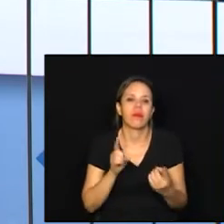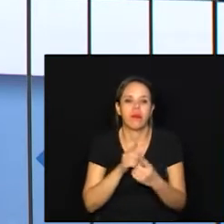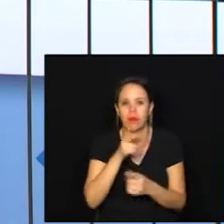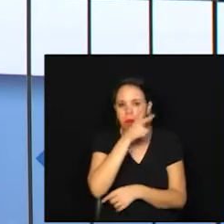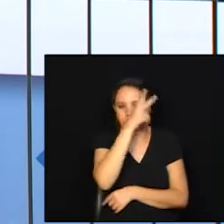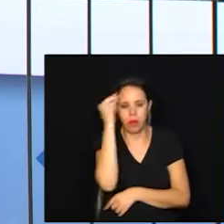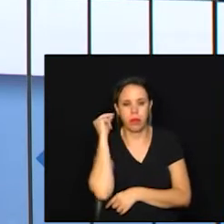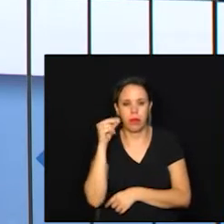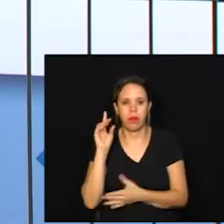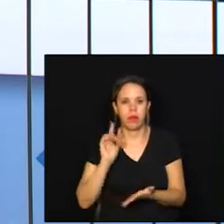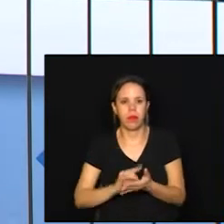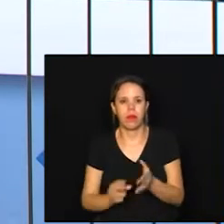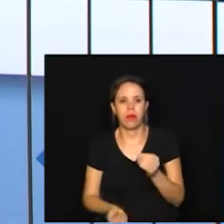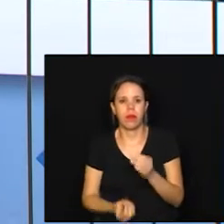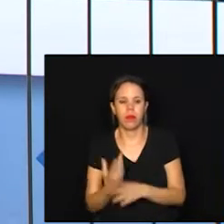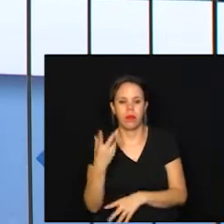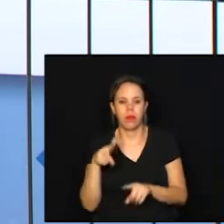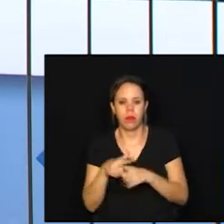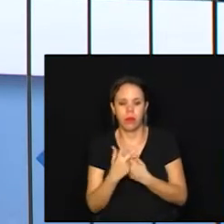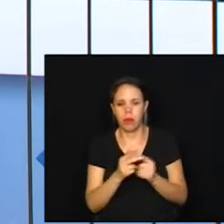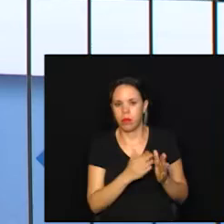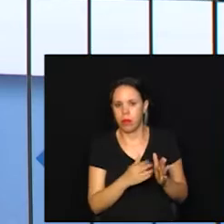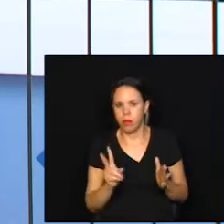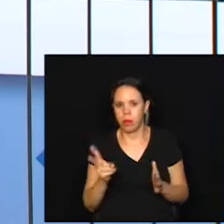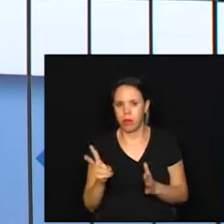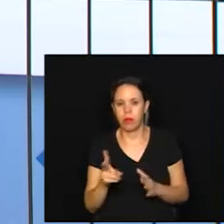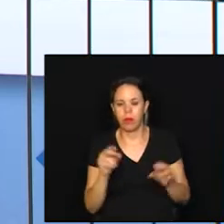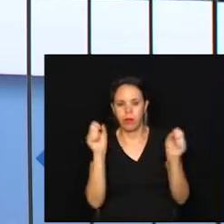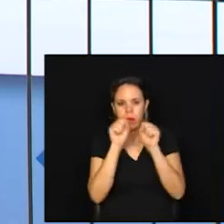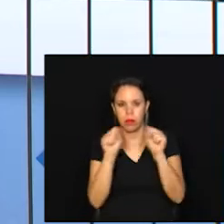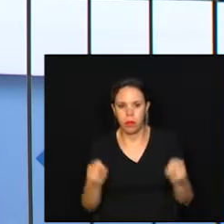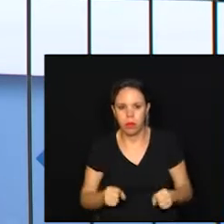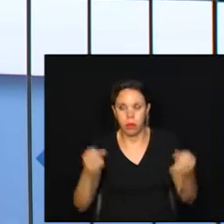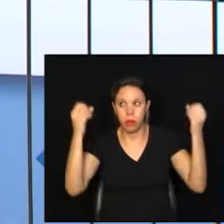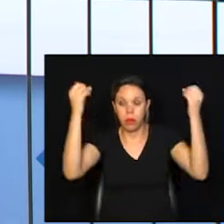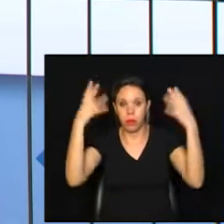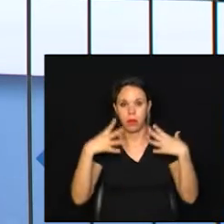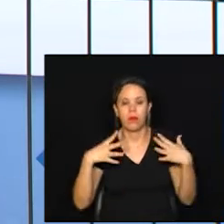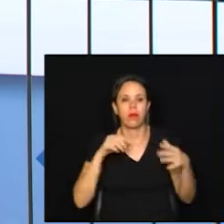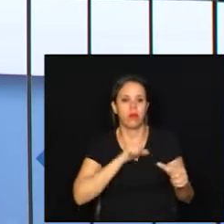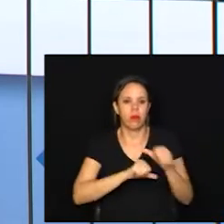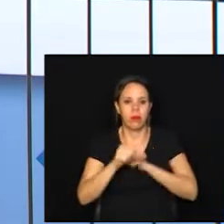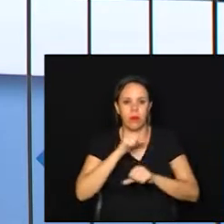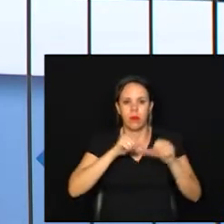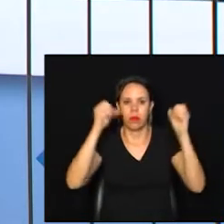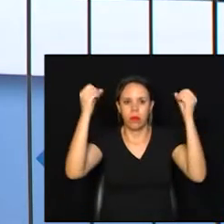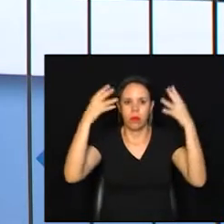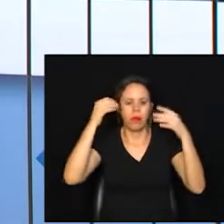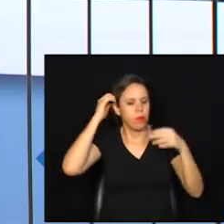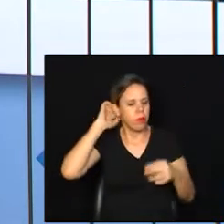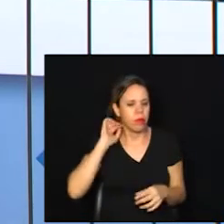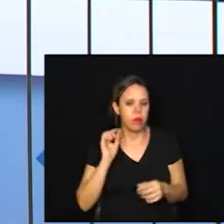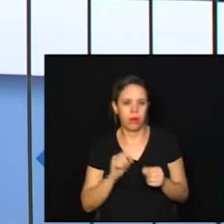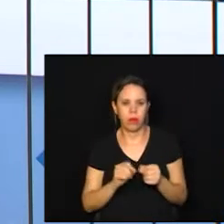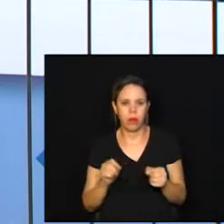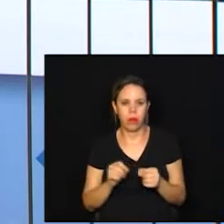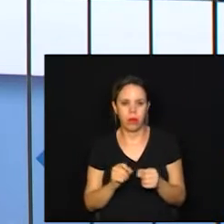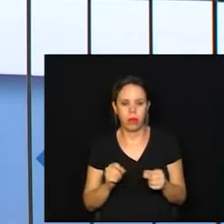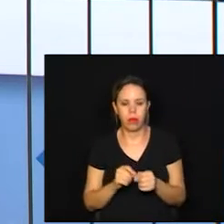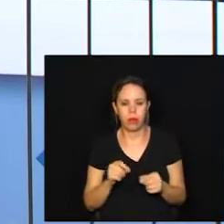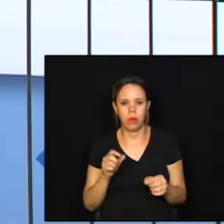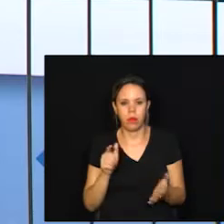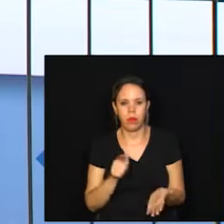Públicos realiza manutenção periodicamente no sistema de iluminação com troca de lâmpadas e reatores, diz a nota